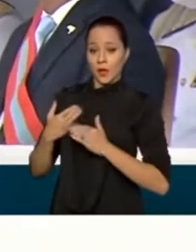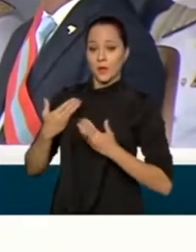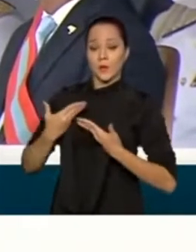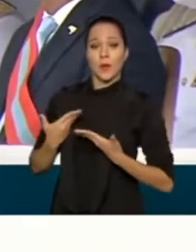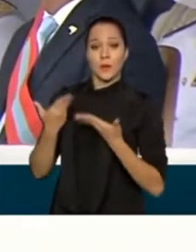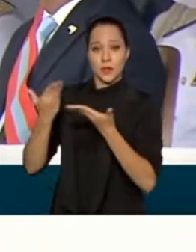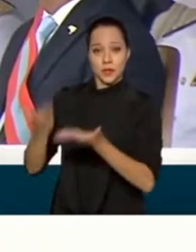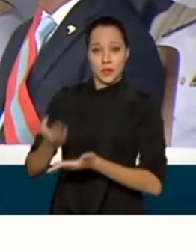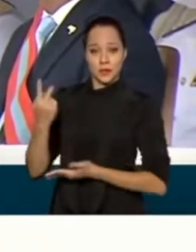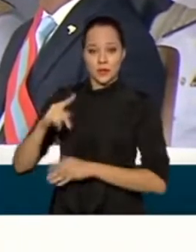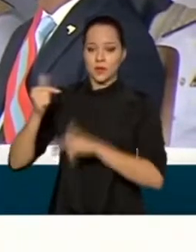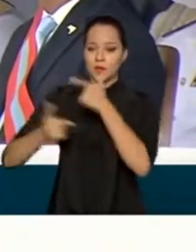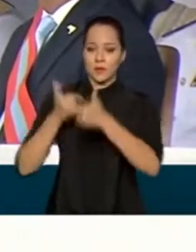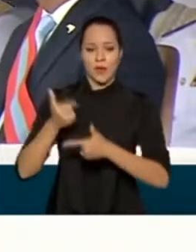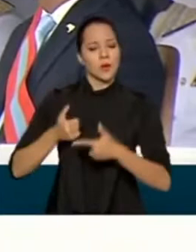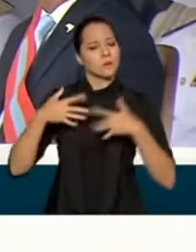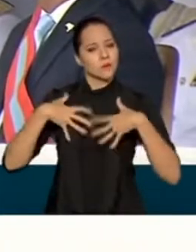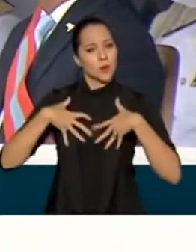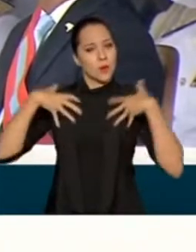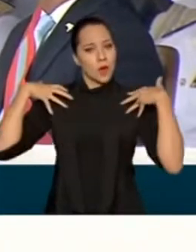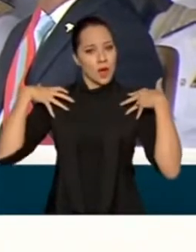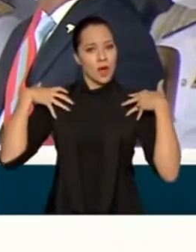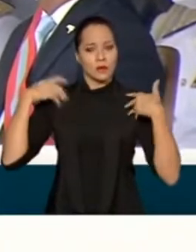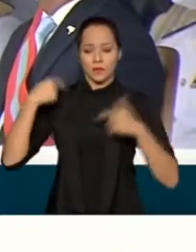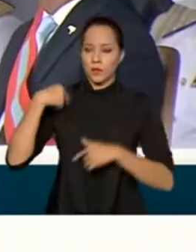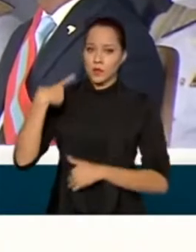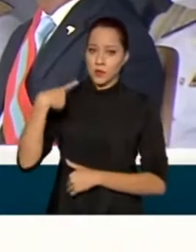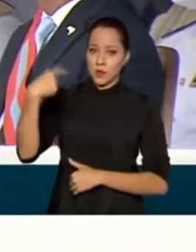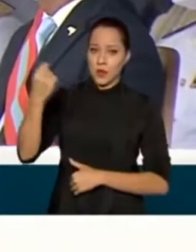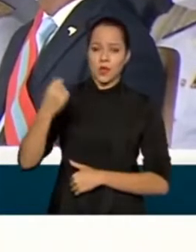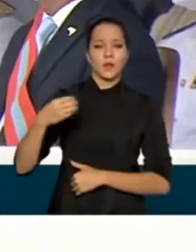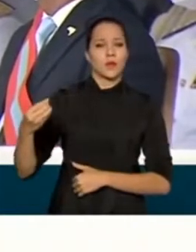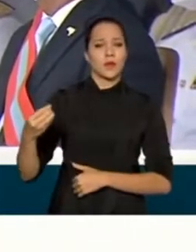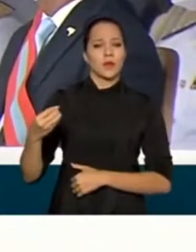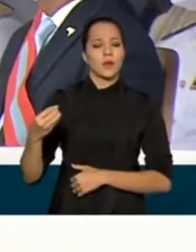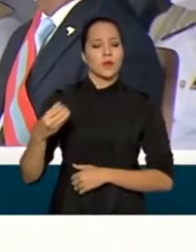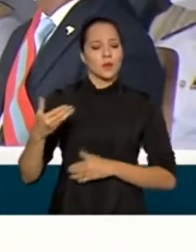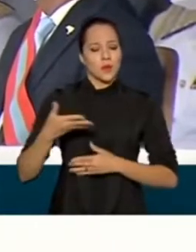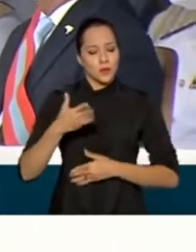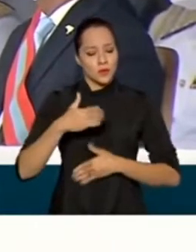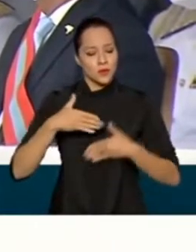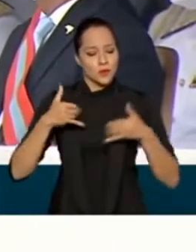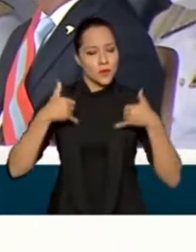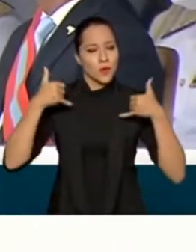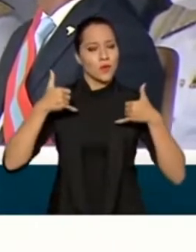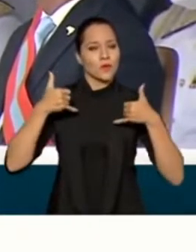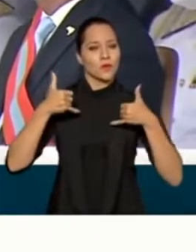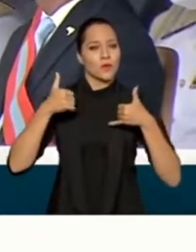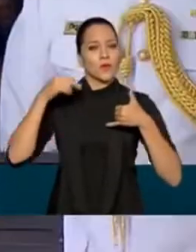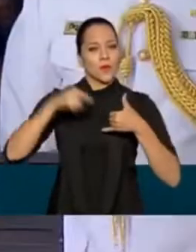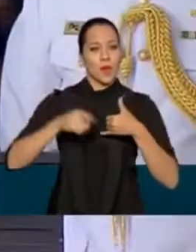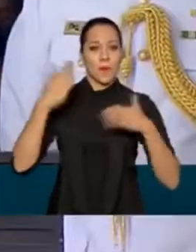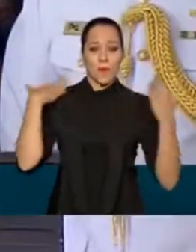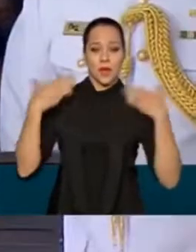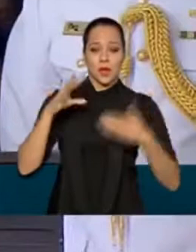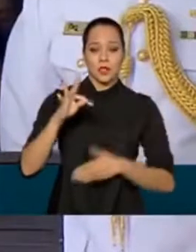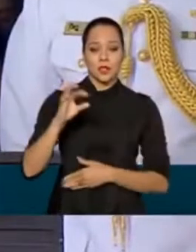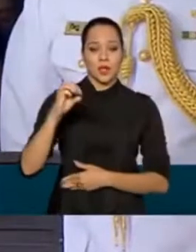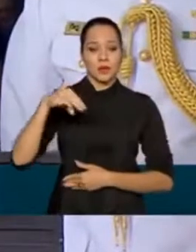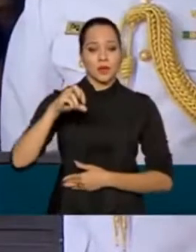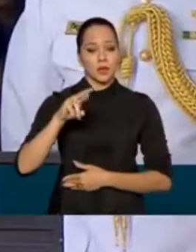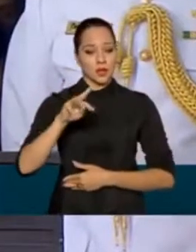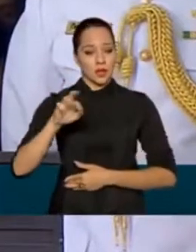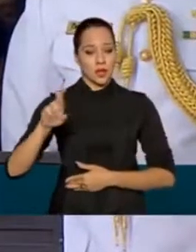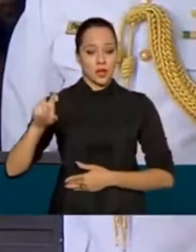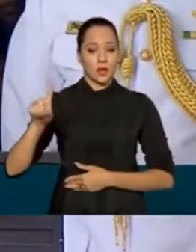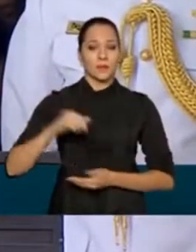serviço, muito honrado por ter sido designado para a nobre missão de comandar a invicta Marinha de Tamandaré.